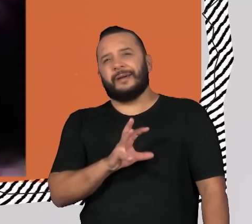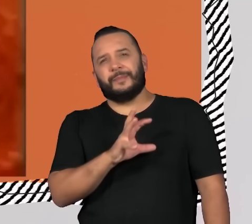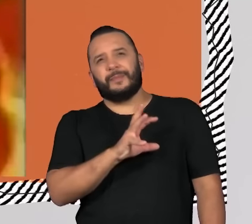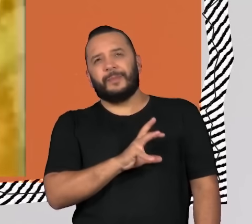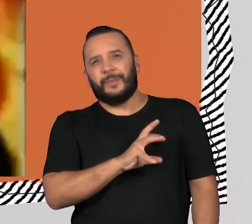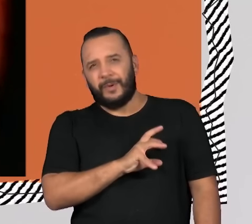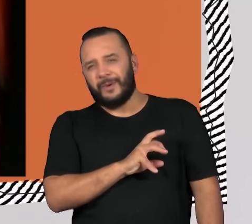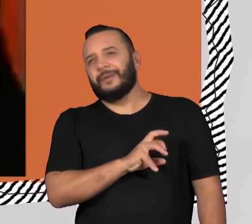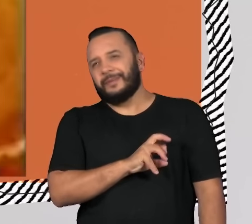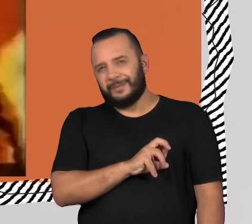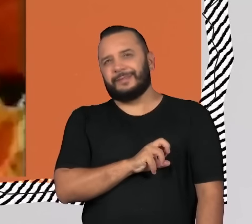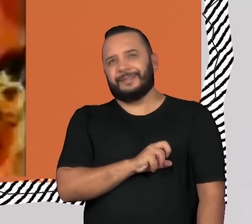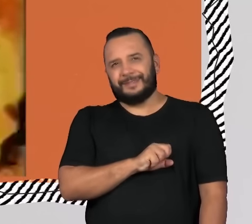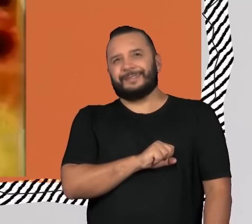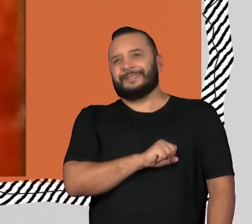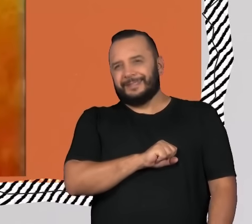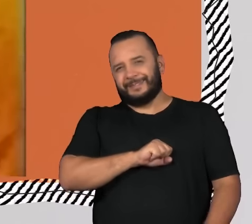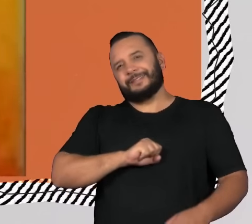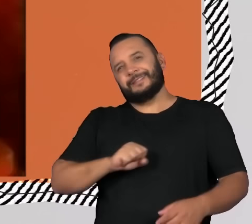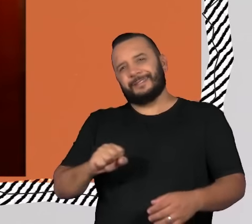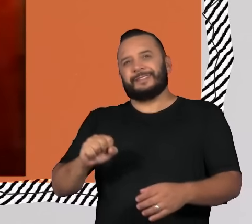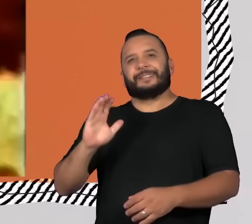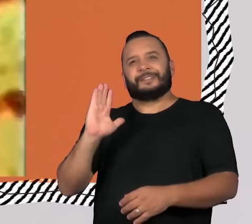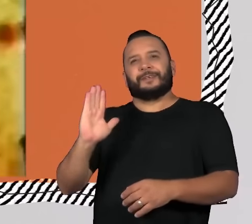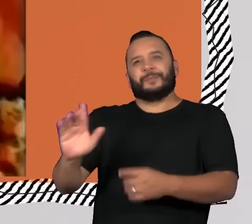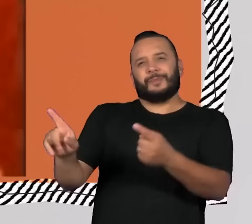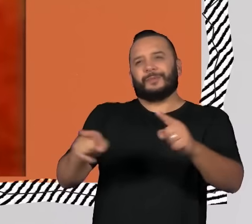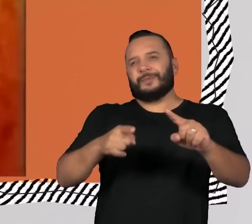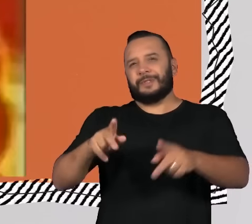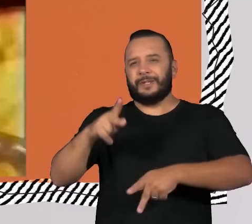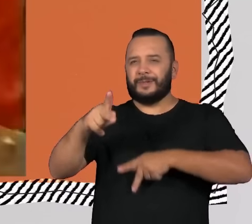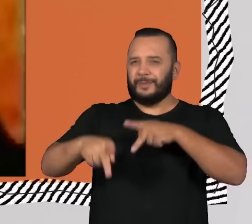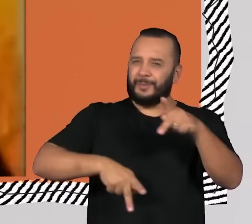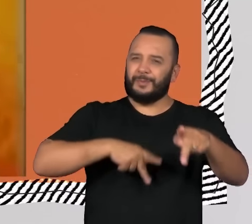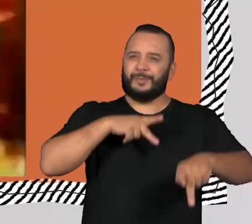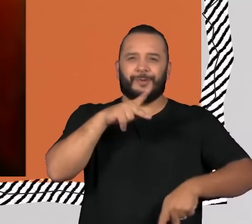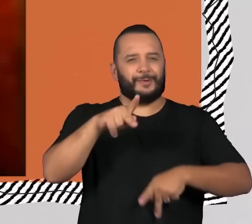amor de música ligera,